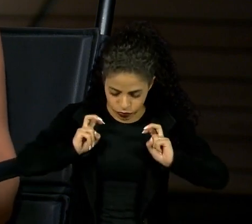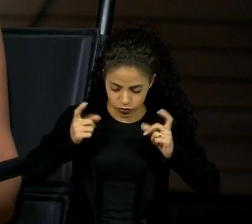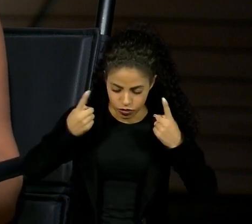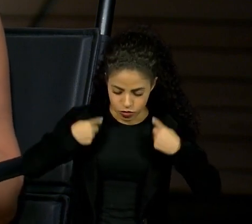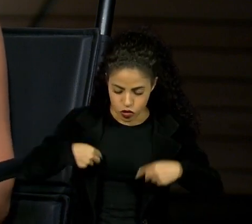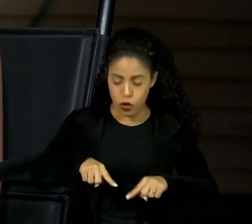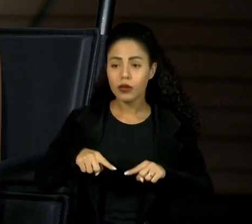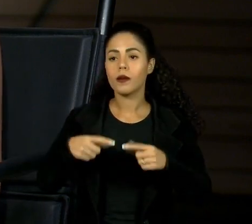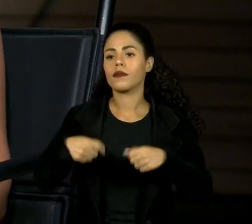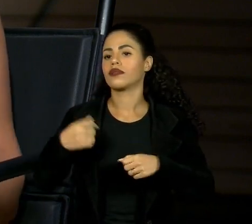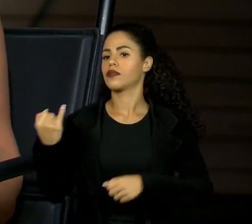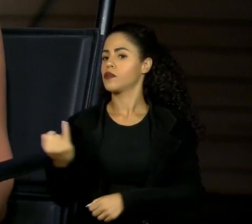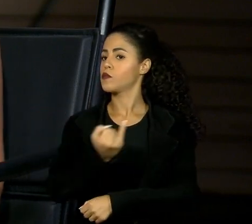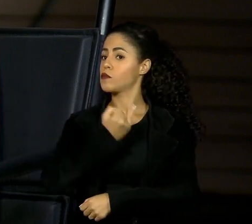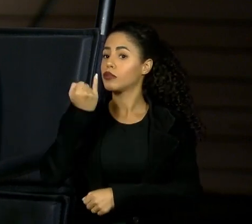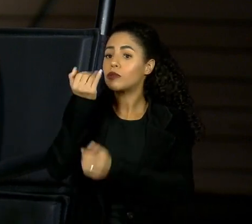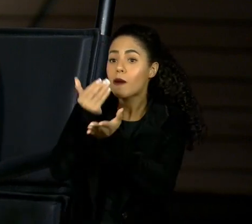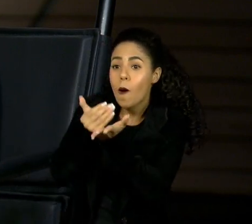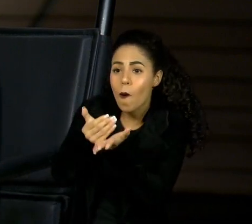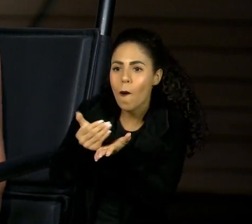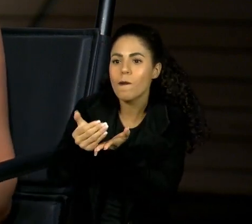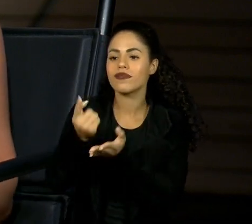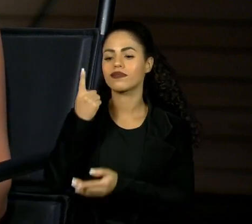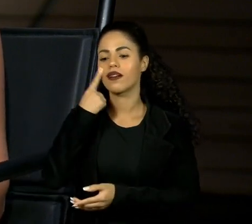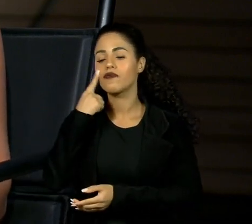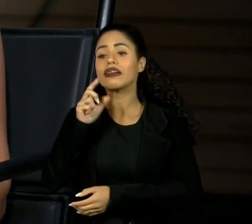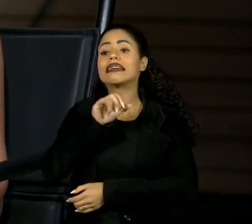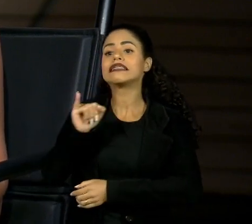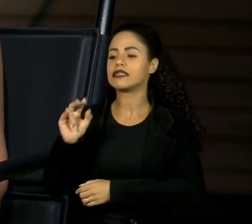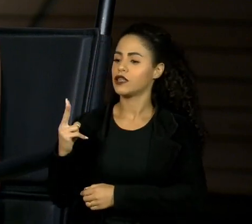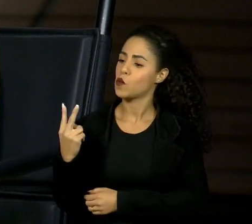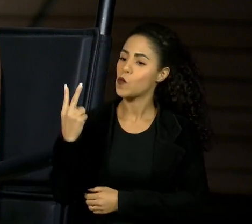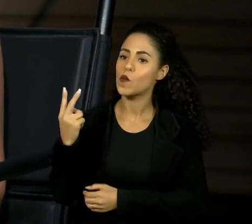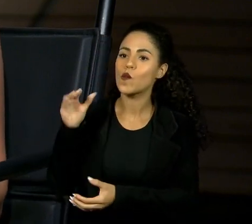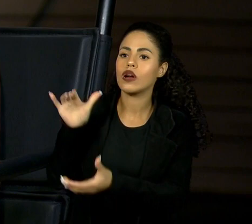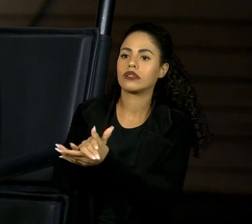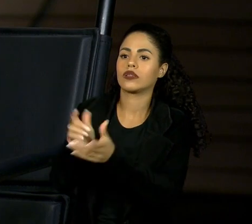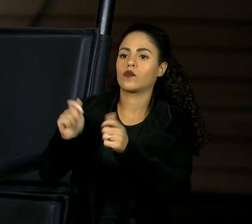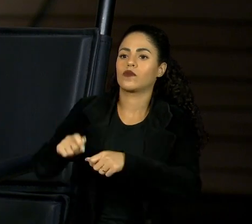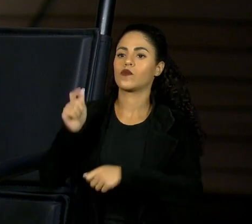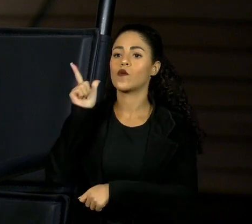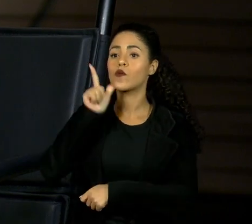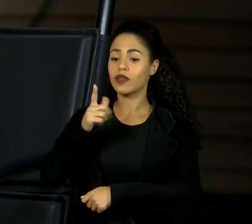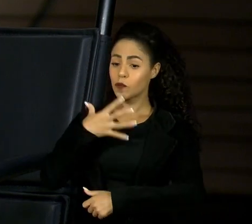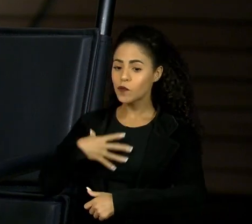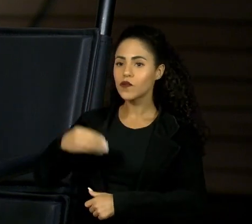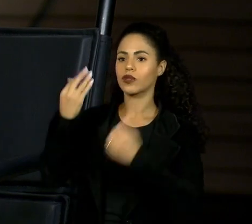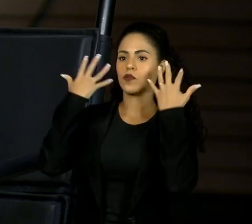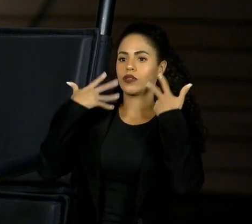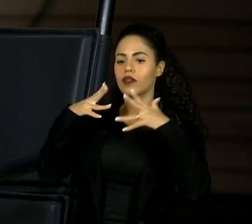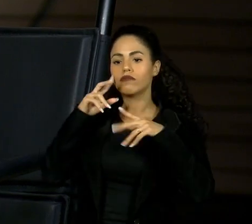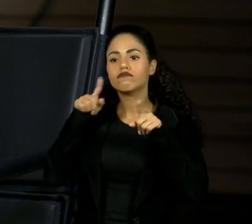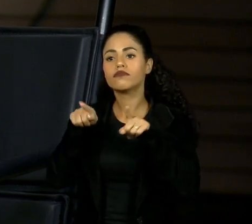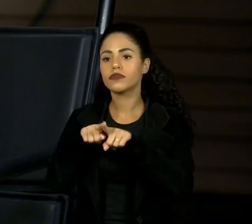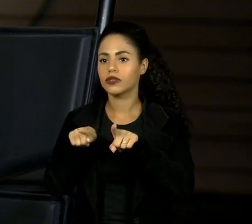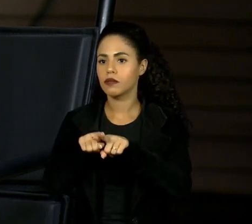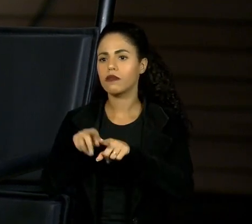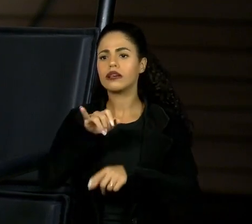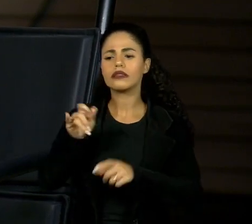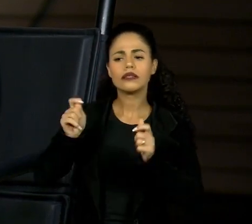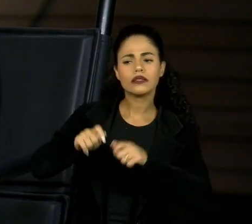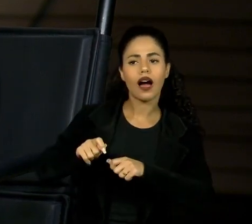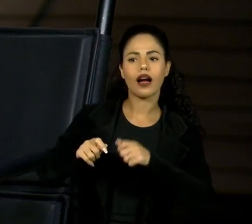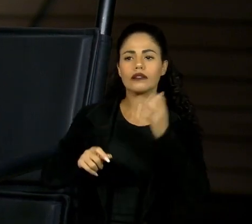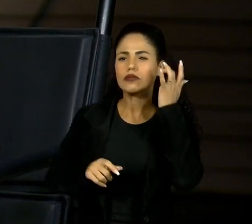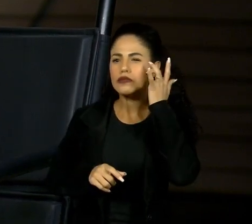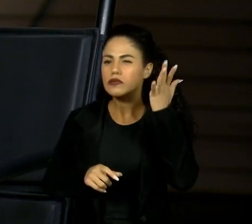que é o tripé inicial que todo casal que tenta engravidar precisa ter avaliado para ter uma noção se está mais fácil ou